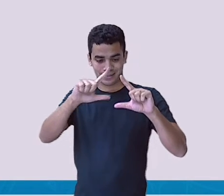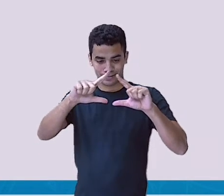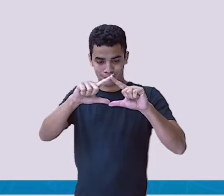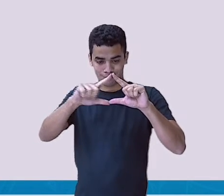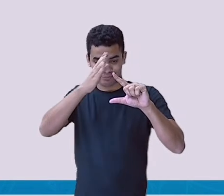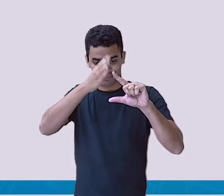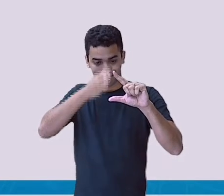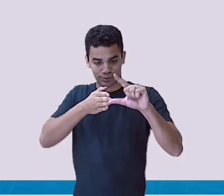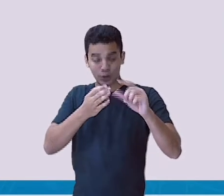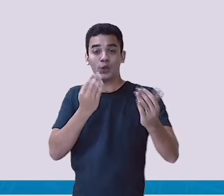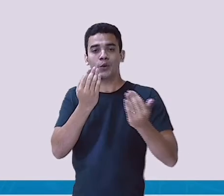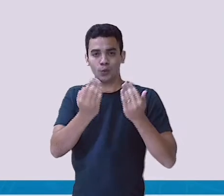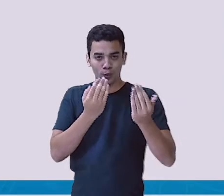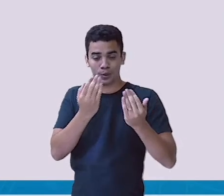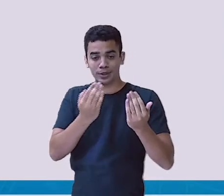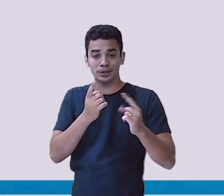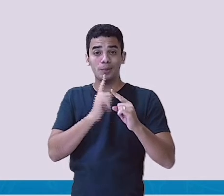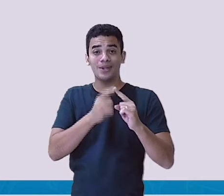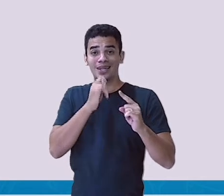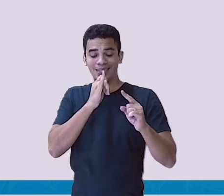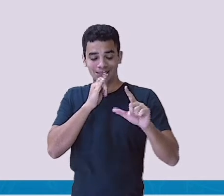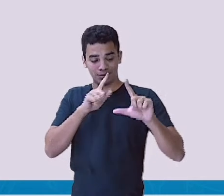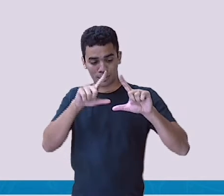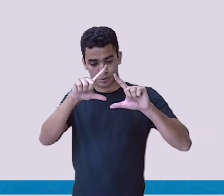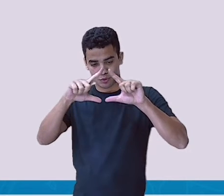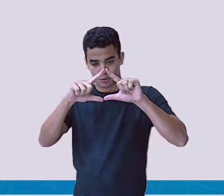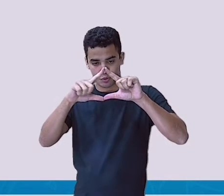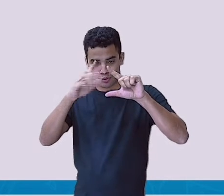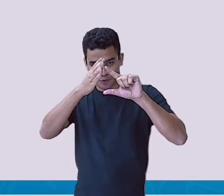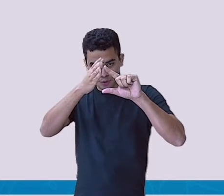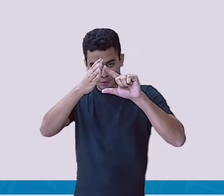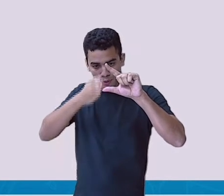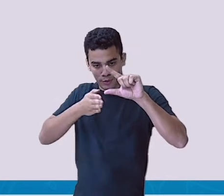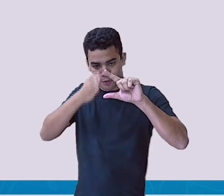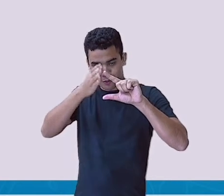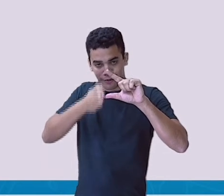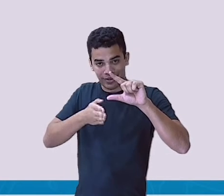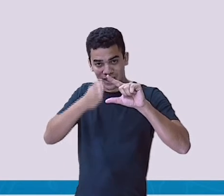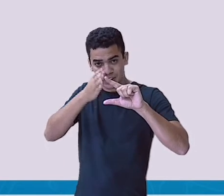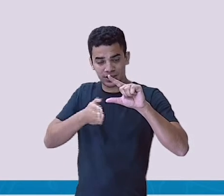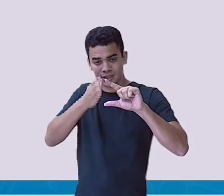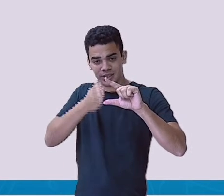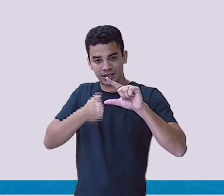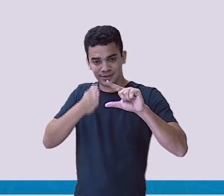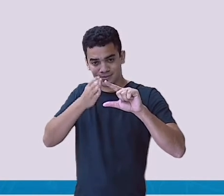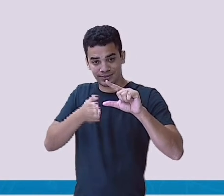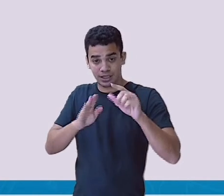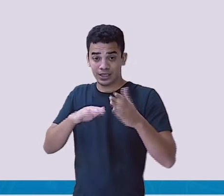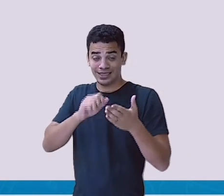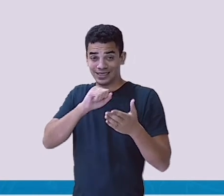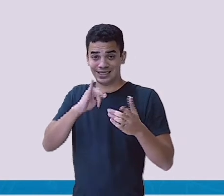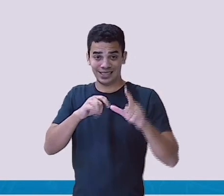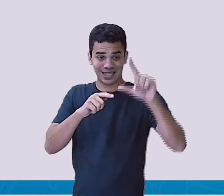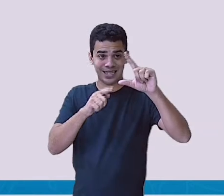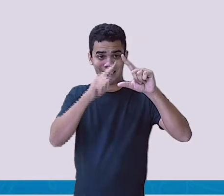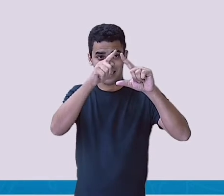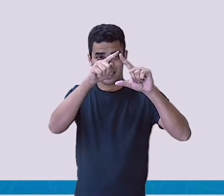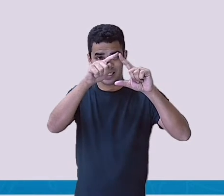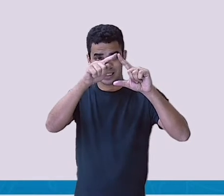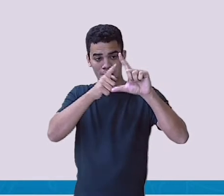dividido ao meio. Então, se aqui é x, aqui também vai ser x. Então, eu tenho este ângulo congruente, que